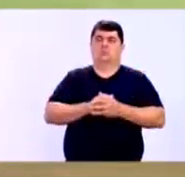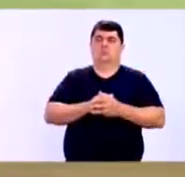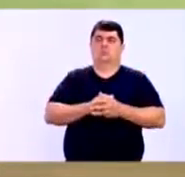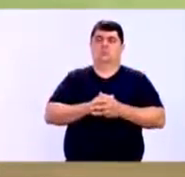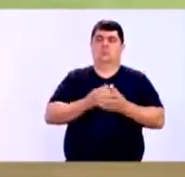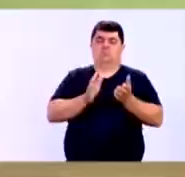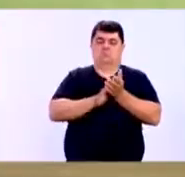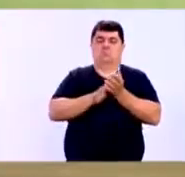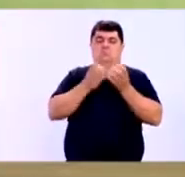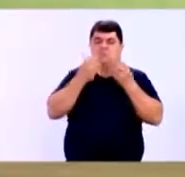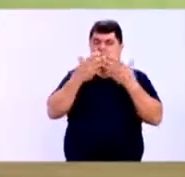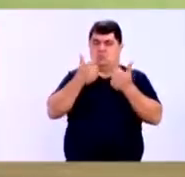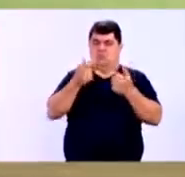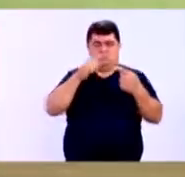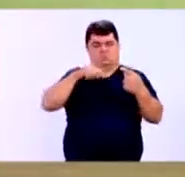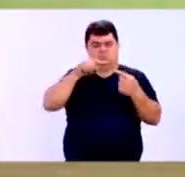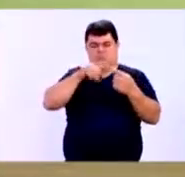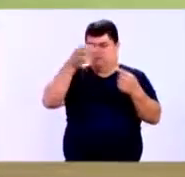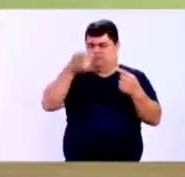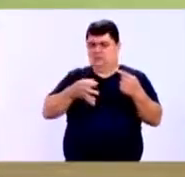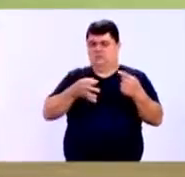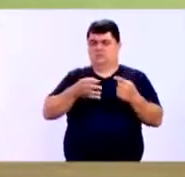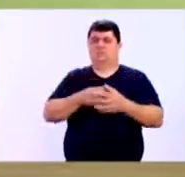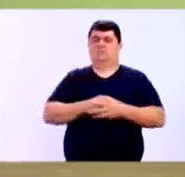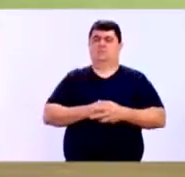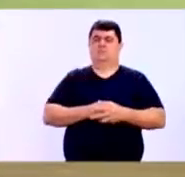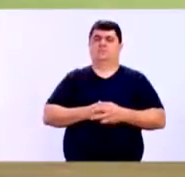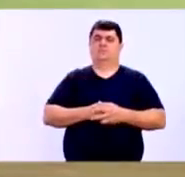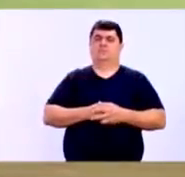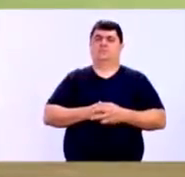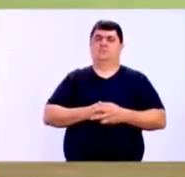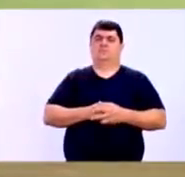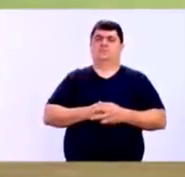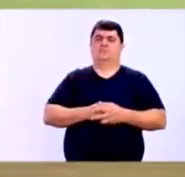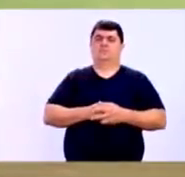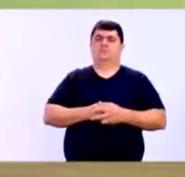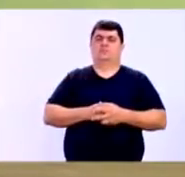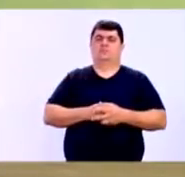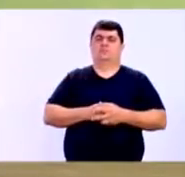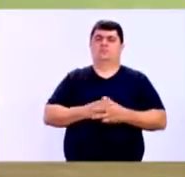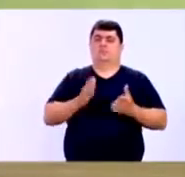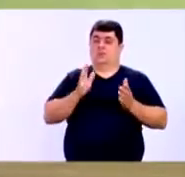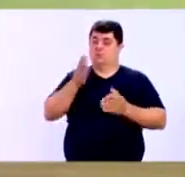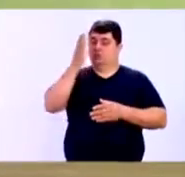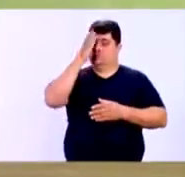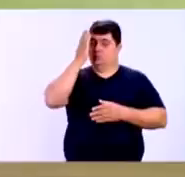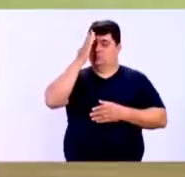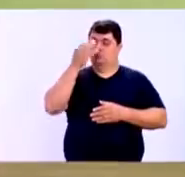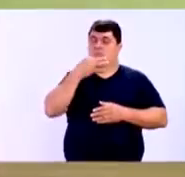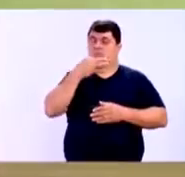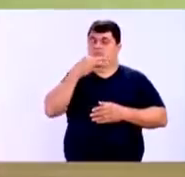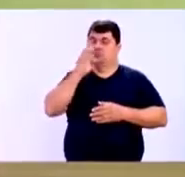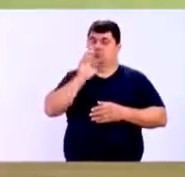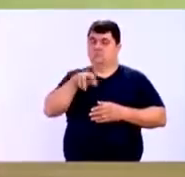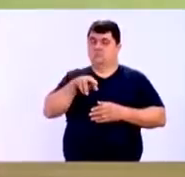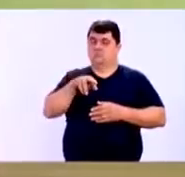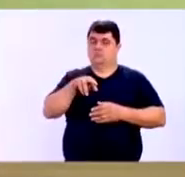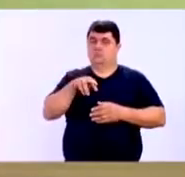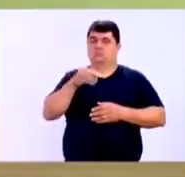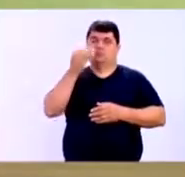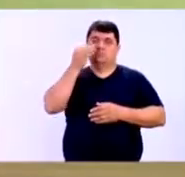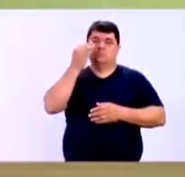bem didático, bem objetivo. Então eu vou, já sabendo que você sabe da resposta, eu vou tentar